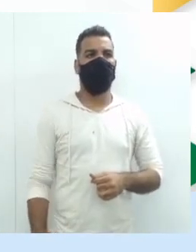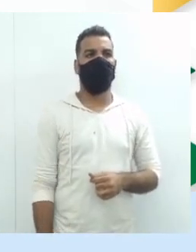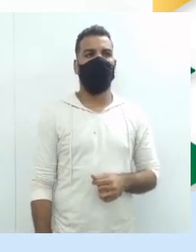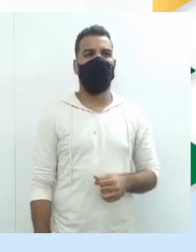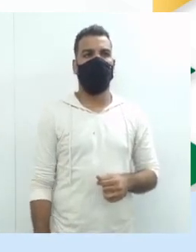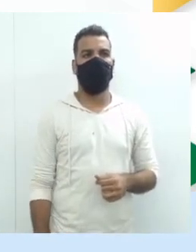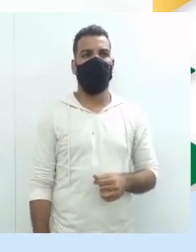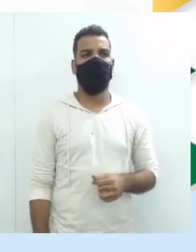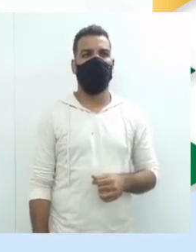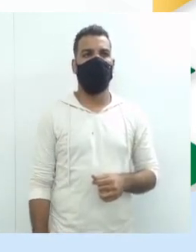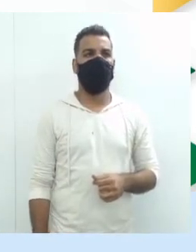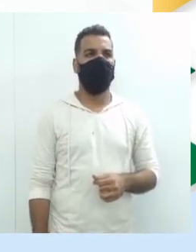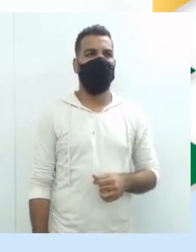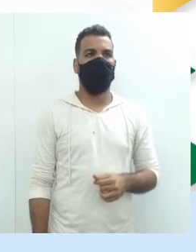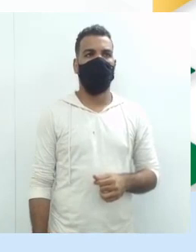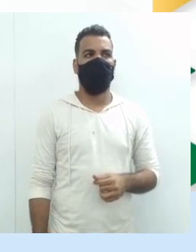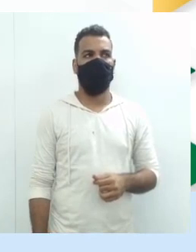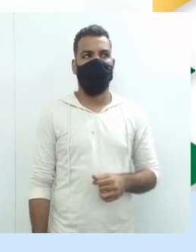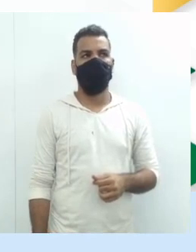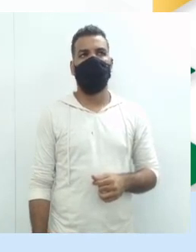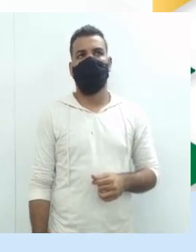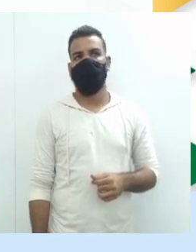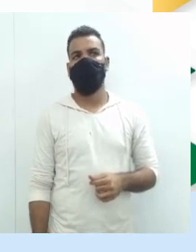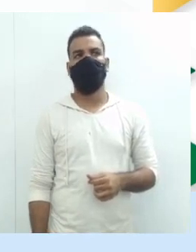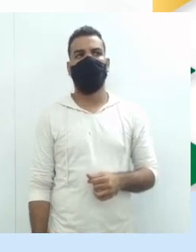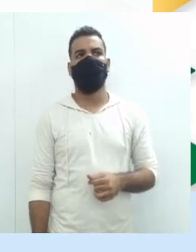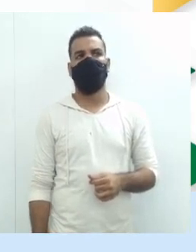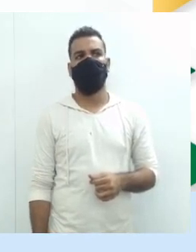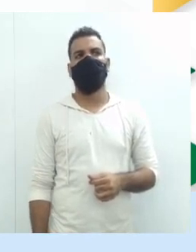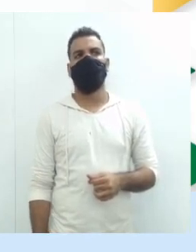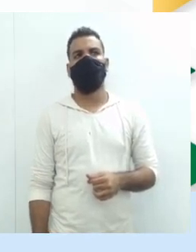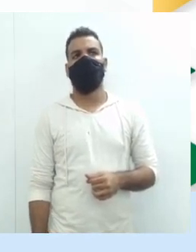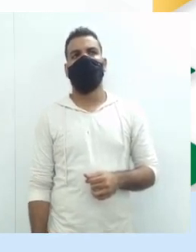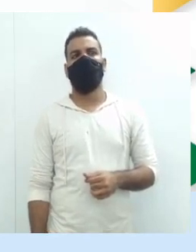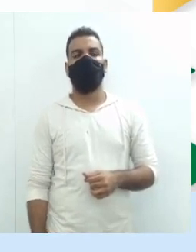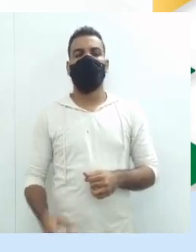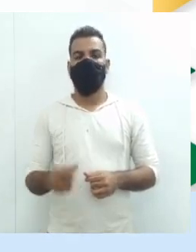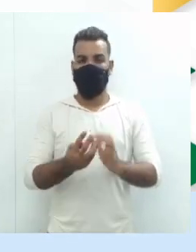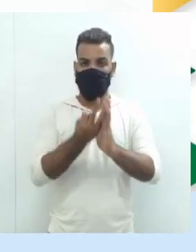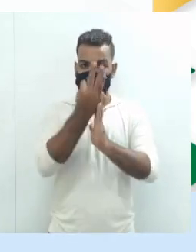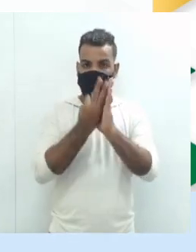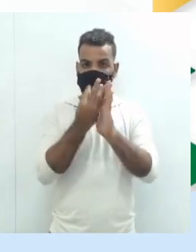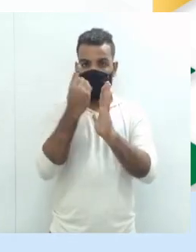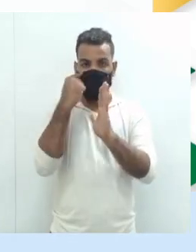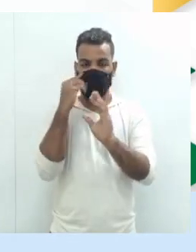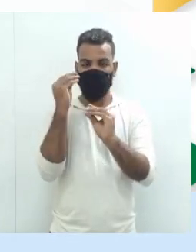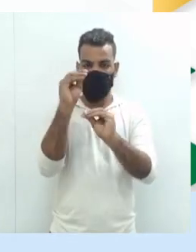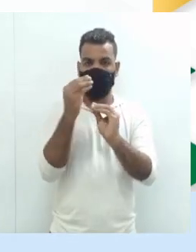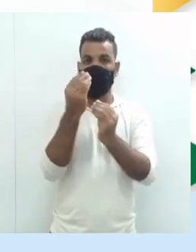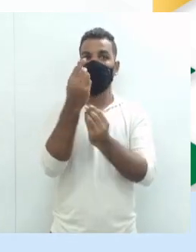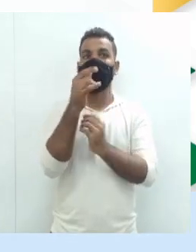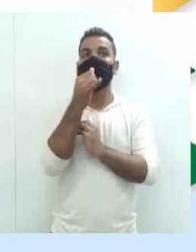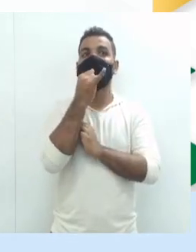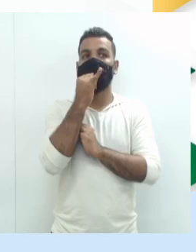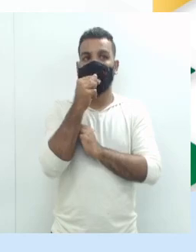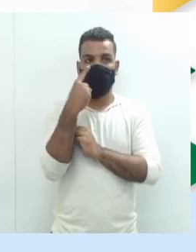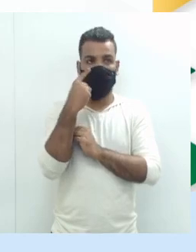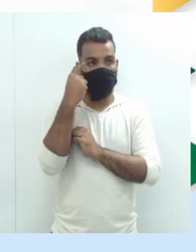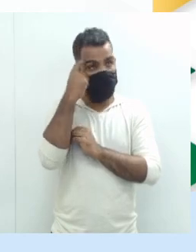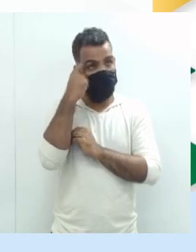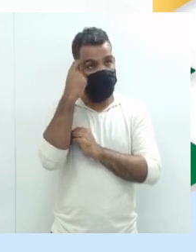texto que eu coloquei exatamente esses elementos para vocês notarem onde é que eles estão no texto publicitário. Olha